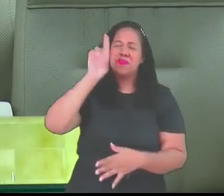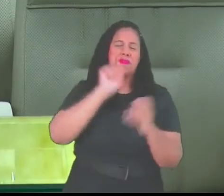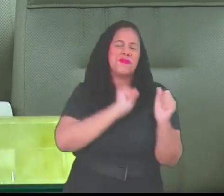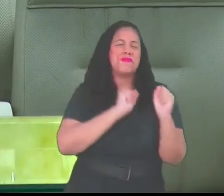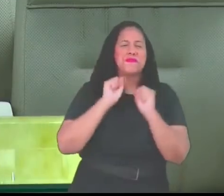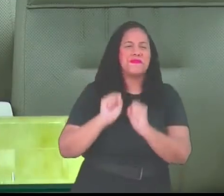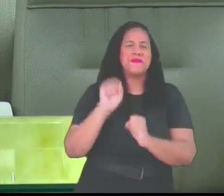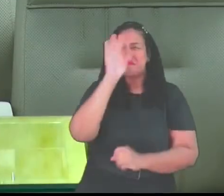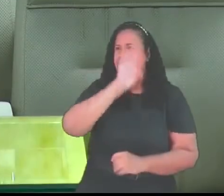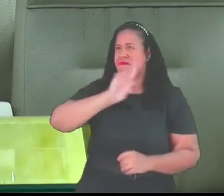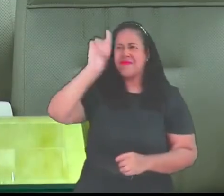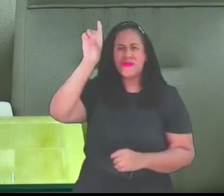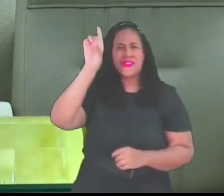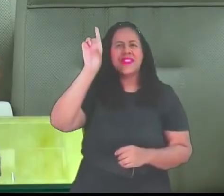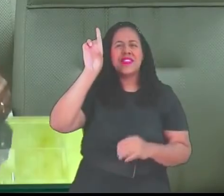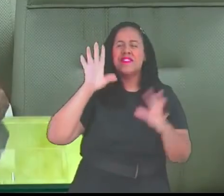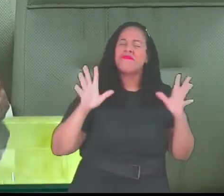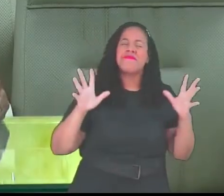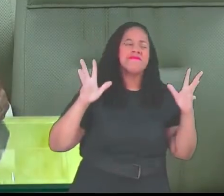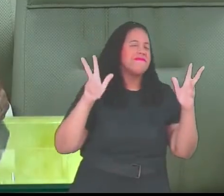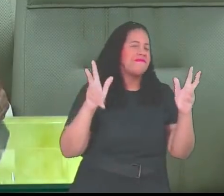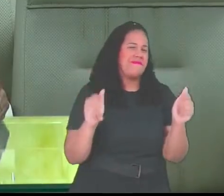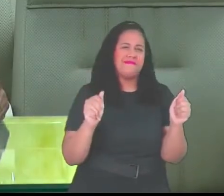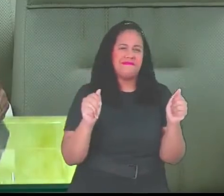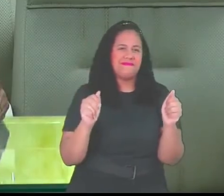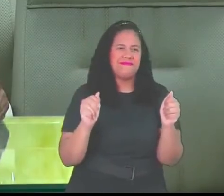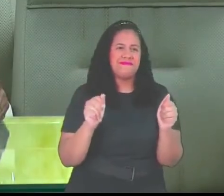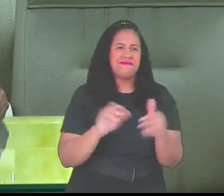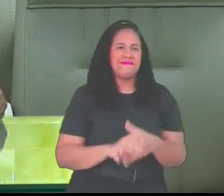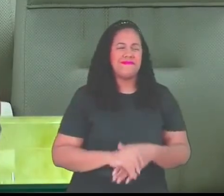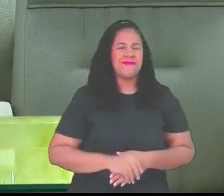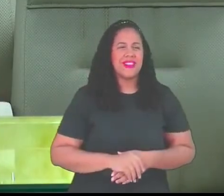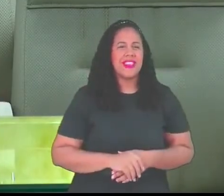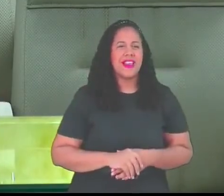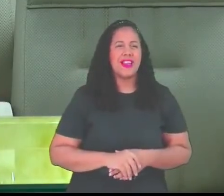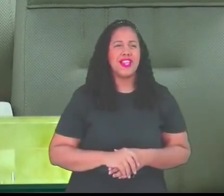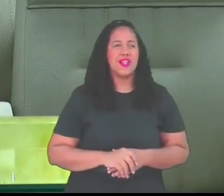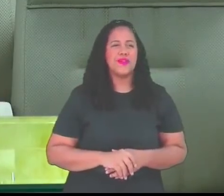que Deus maravilhoso.